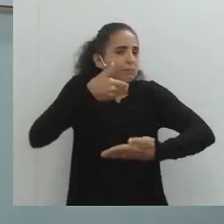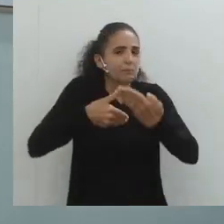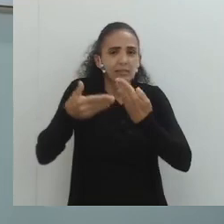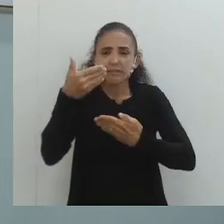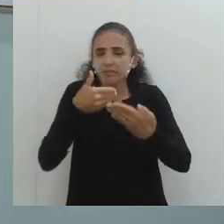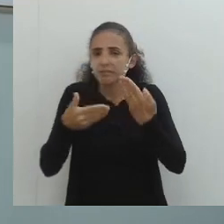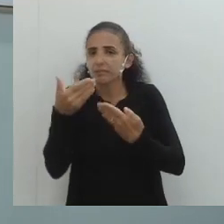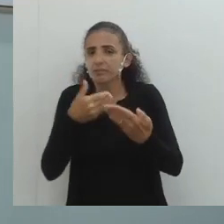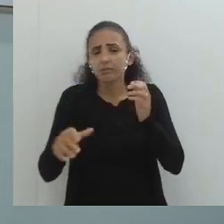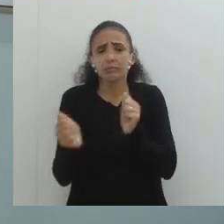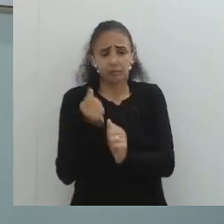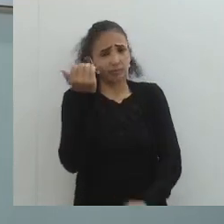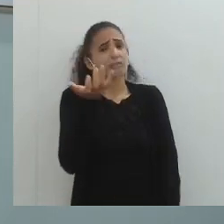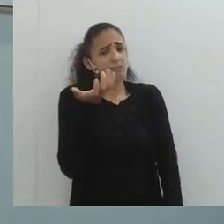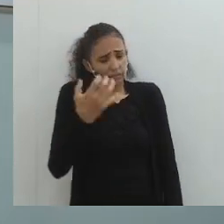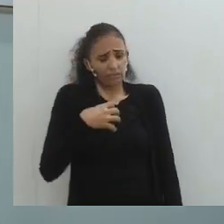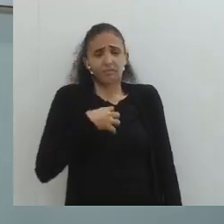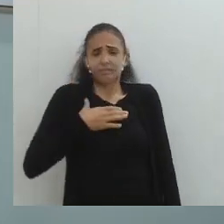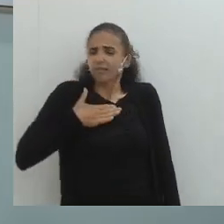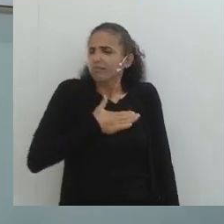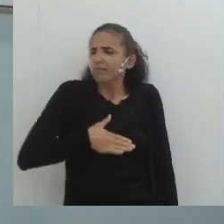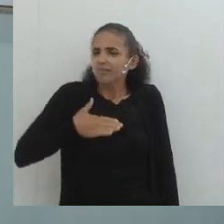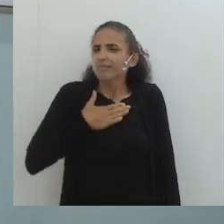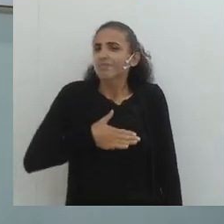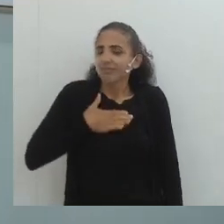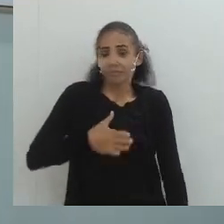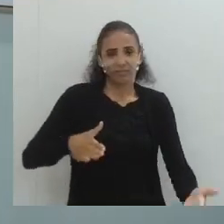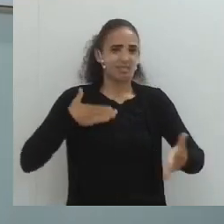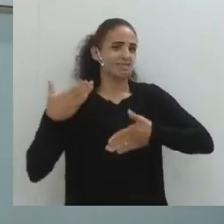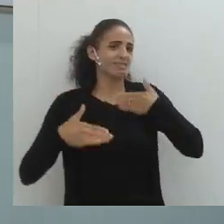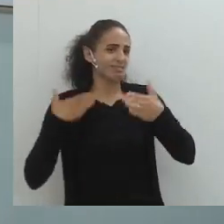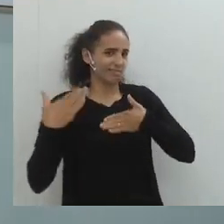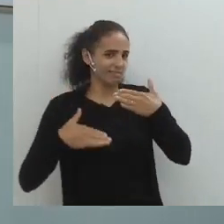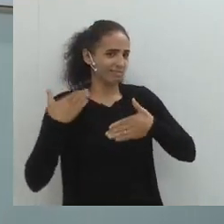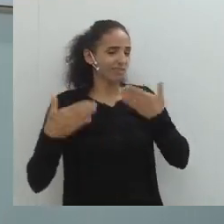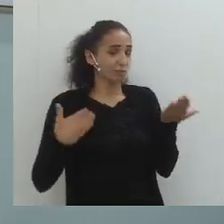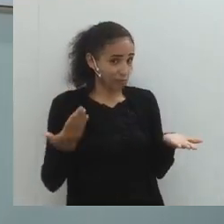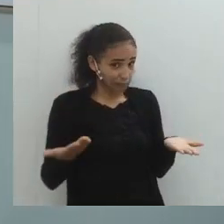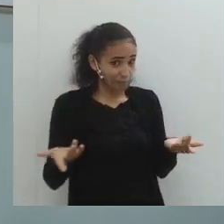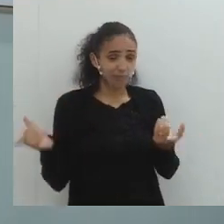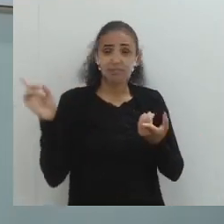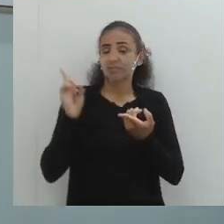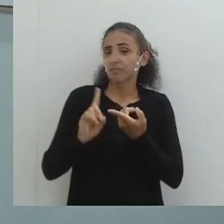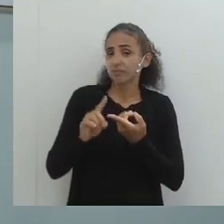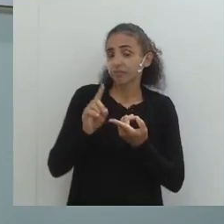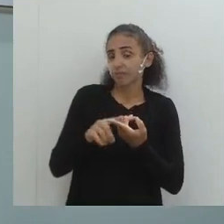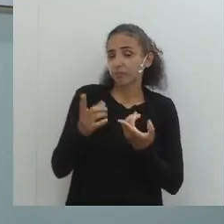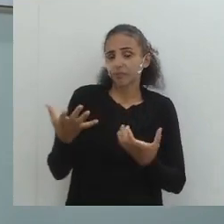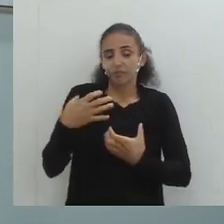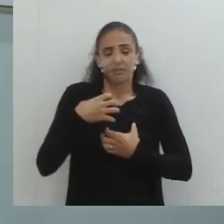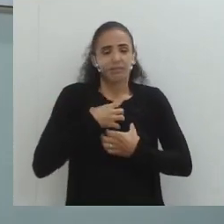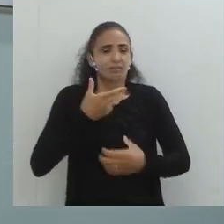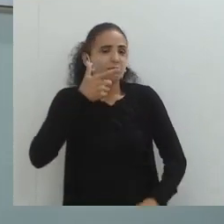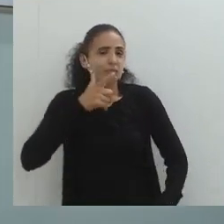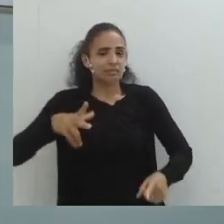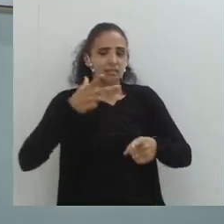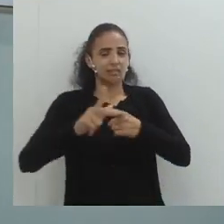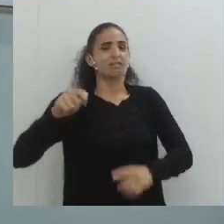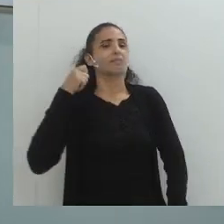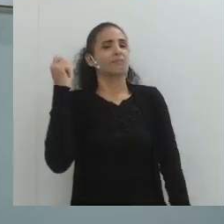vou jogar é porque eu quero sentir esse prazer, quero sentir essa alegria. Mas ao mesmo tempo eu estou naquela tensão para conseguir a